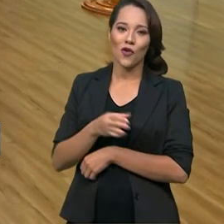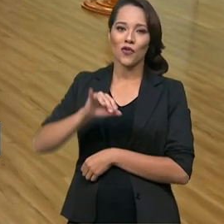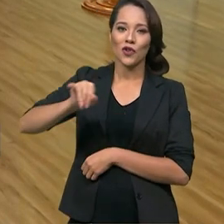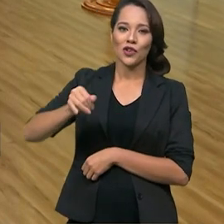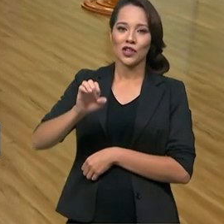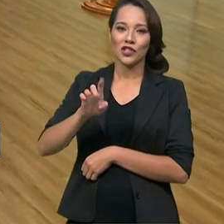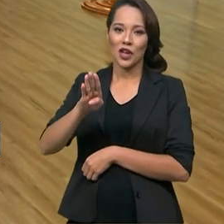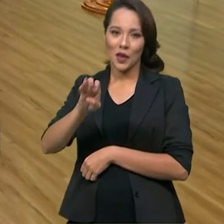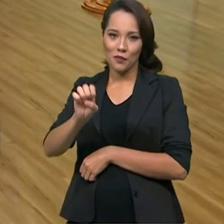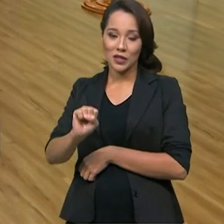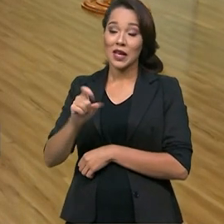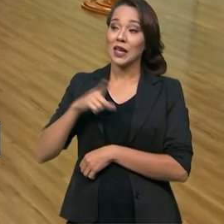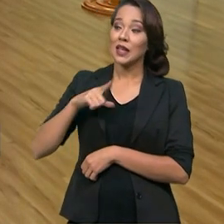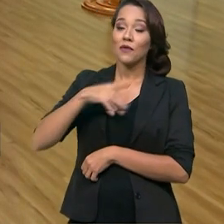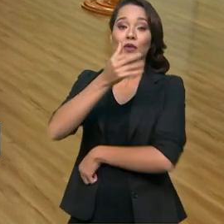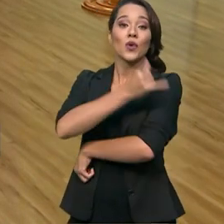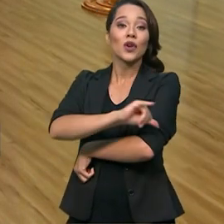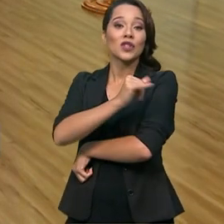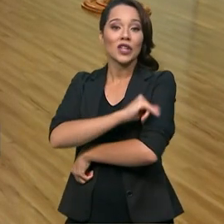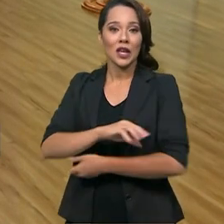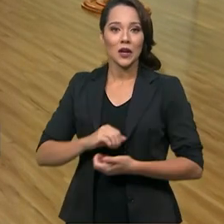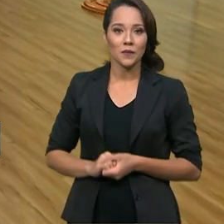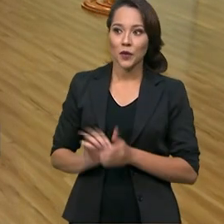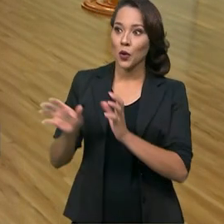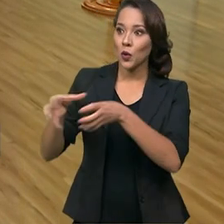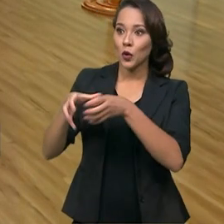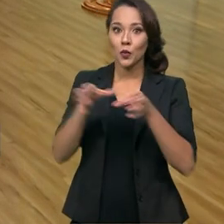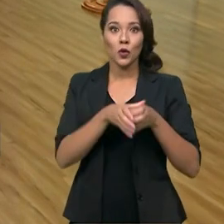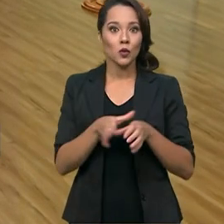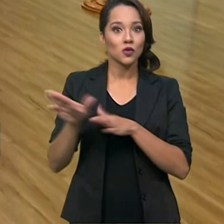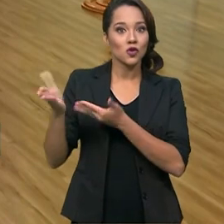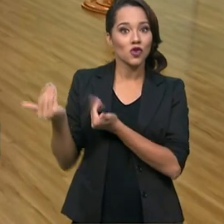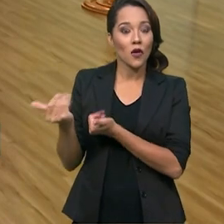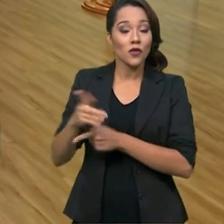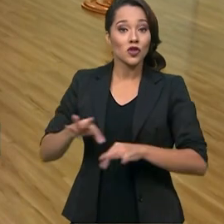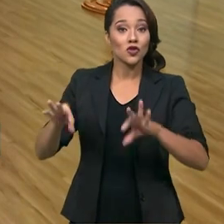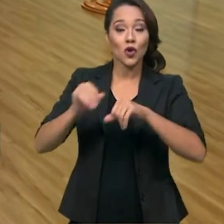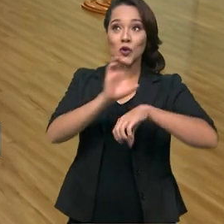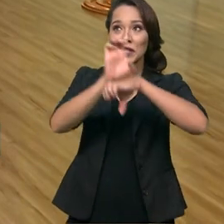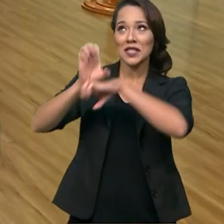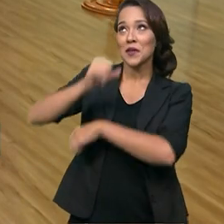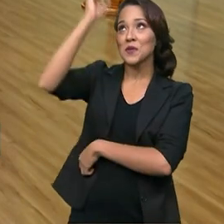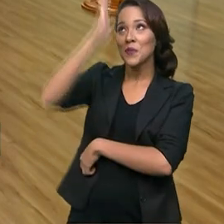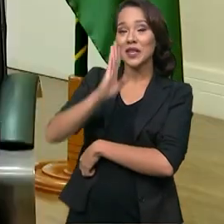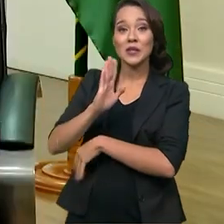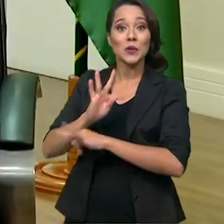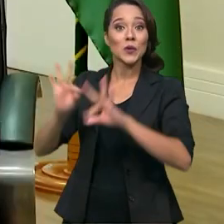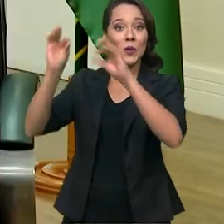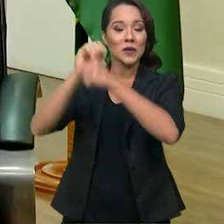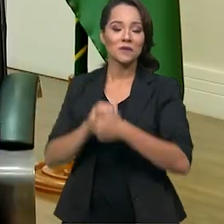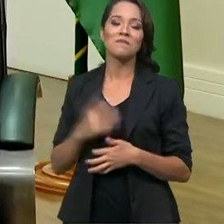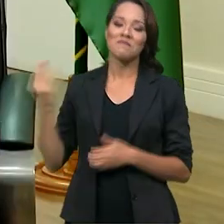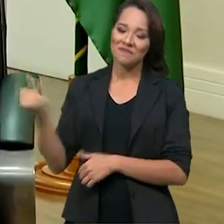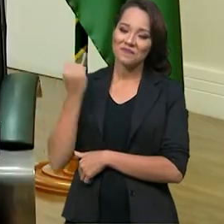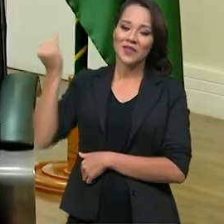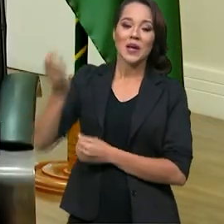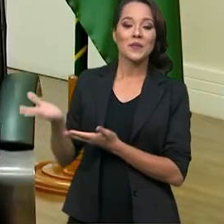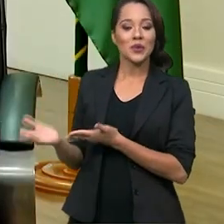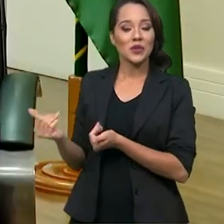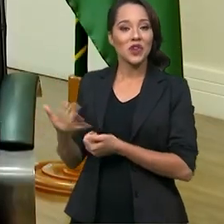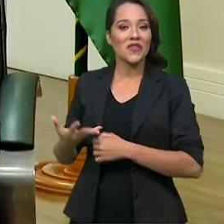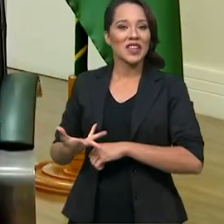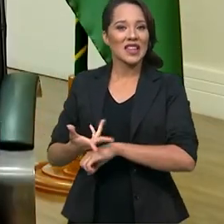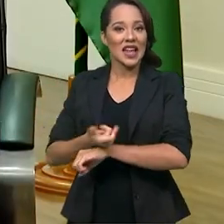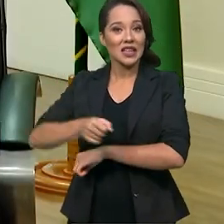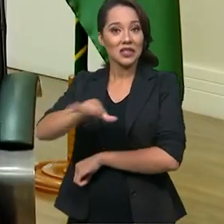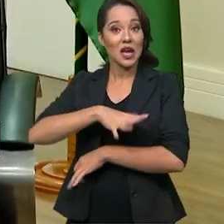JEBS, que ocorreu no Rio de Janeiro, com delegação de jovens de todos os estados do Brasil. Então é muito importante para um jovem que tem talento